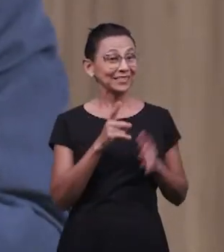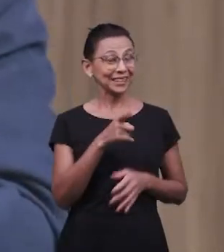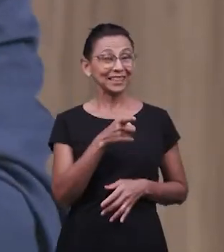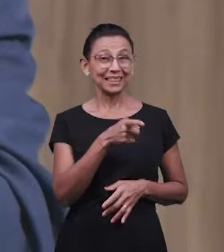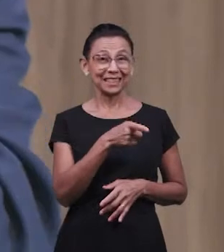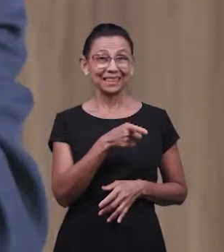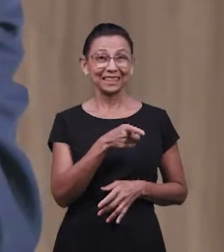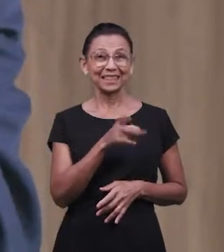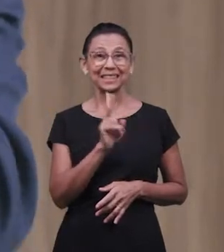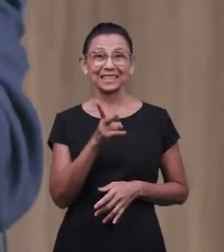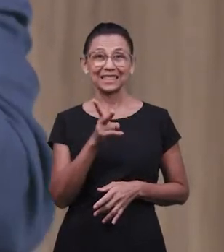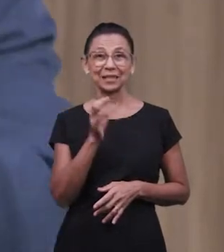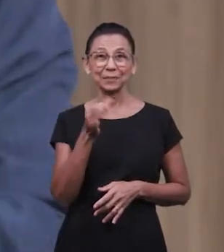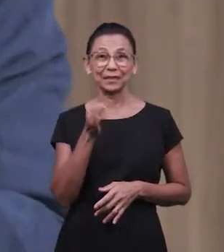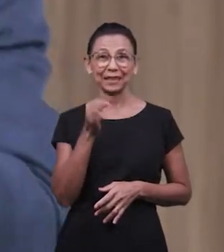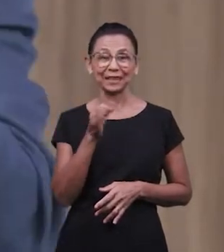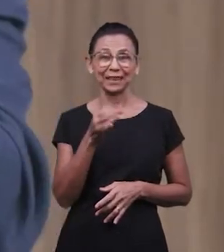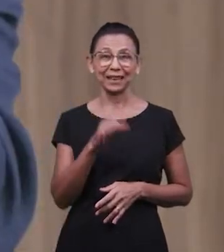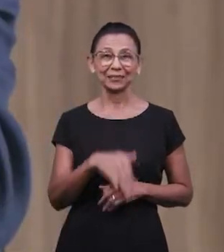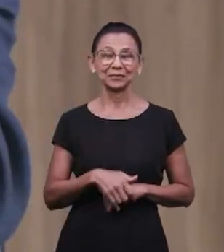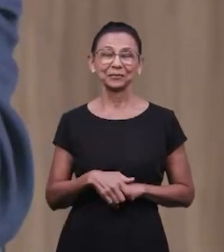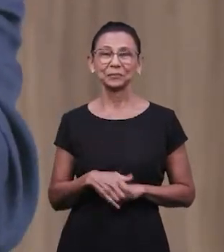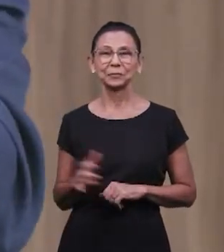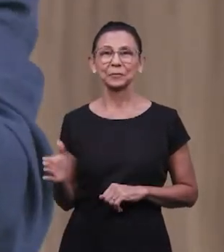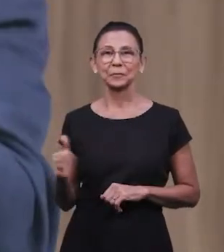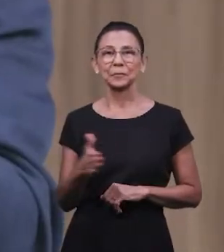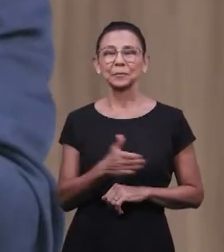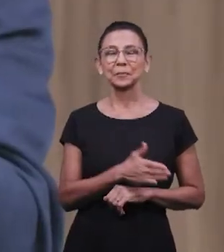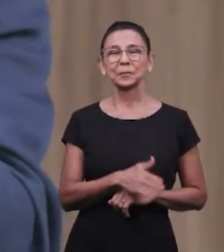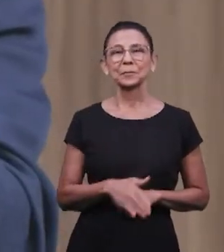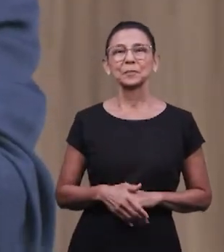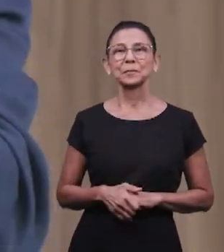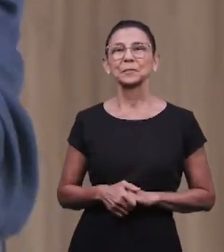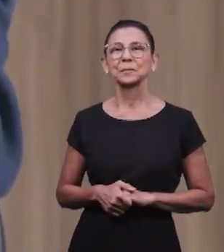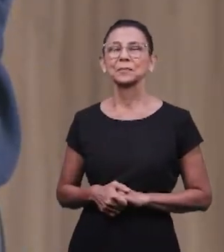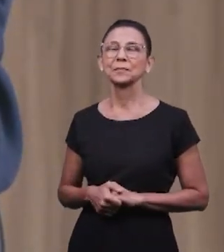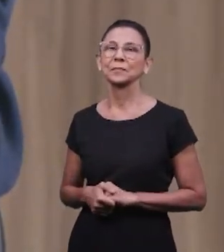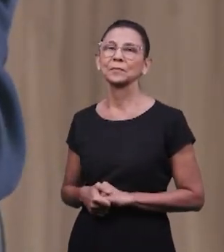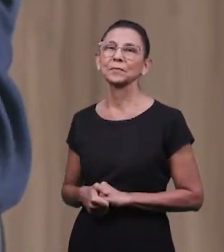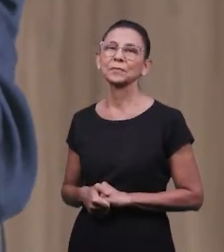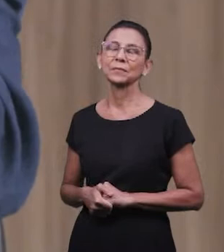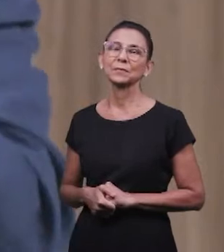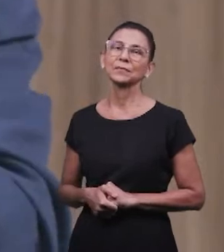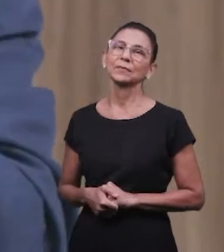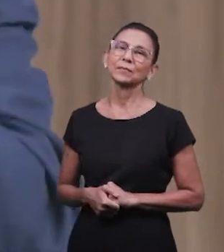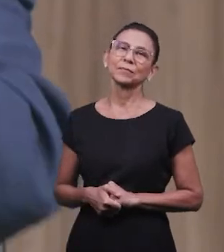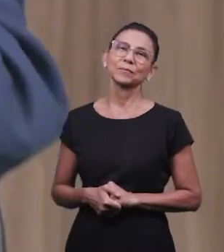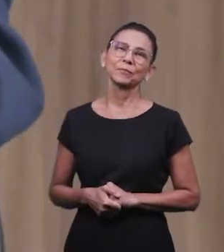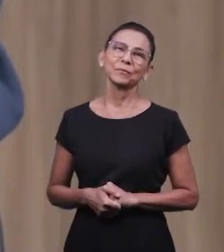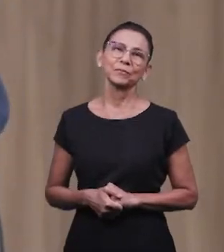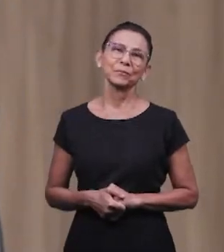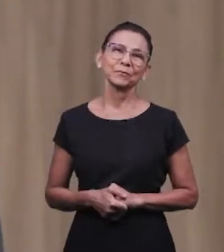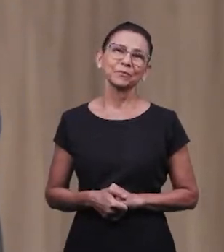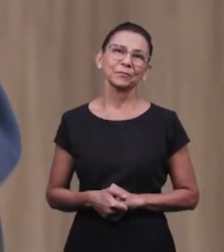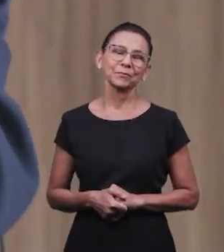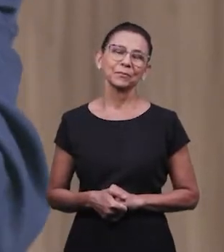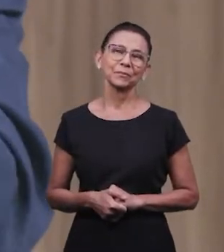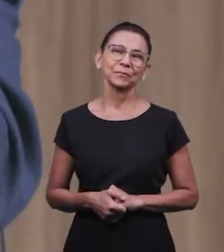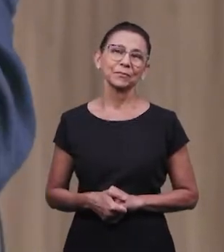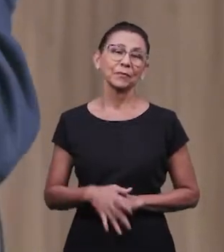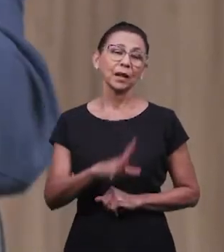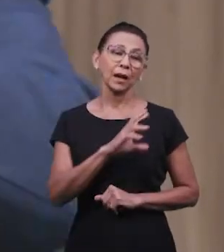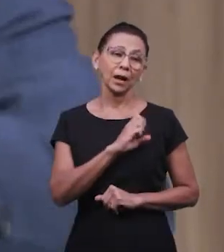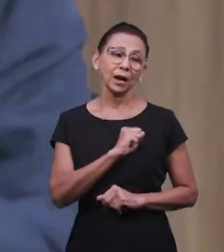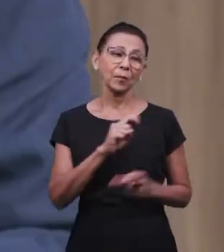experiência para encerrar aqui. A segunda coisa é você falar que ama seu filho. E a segunda coisa é elogiar. E a terceira coisa é